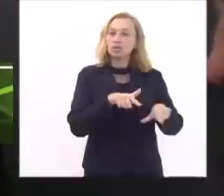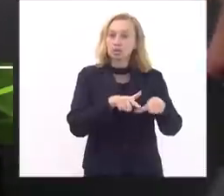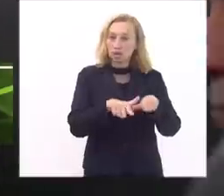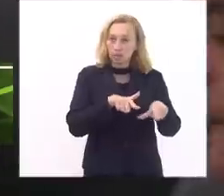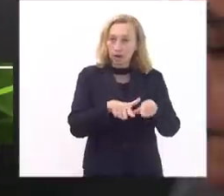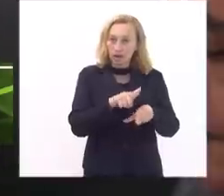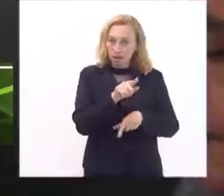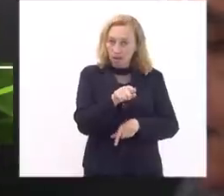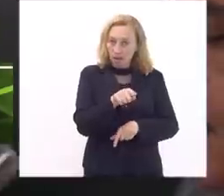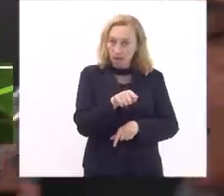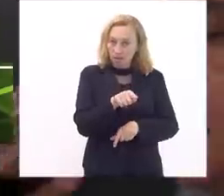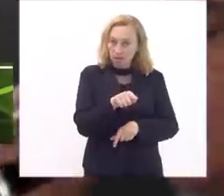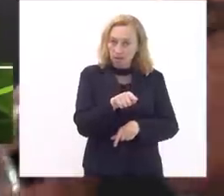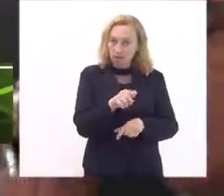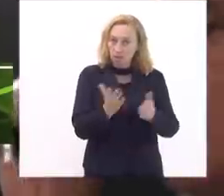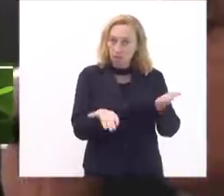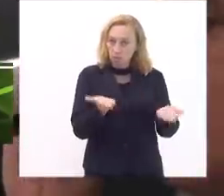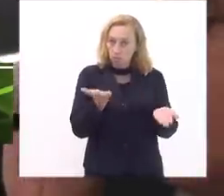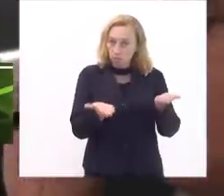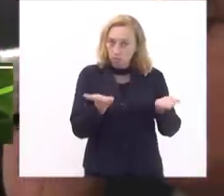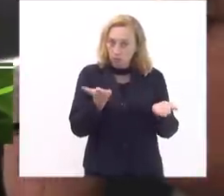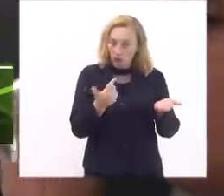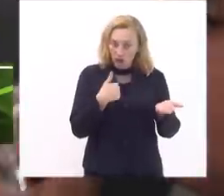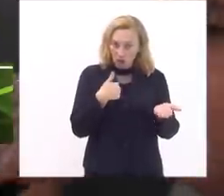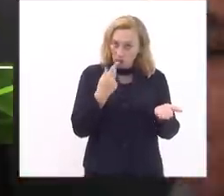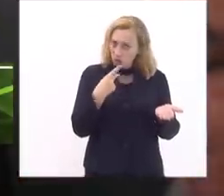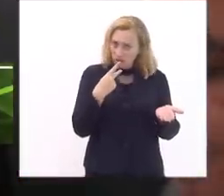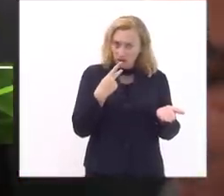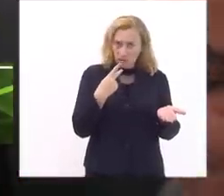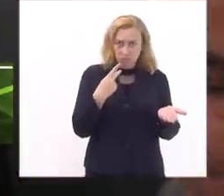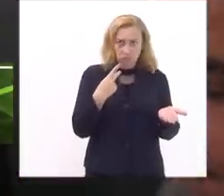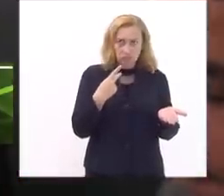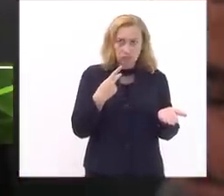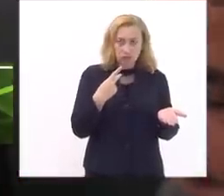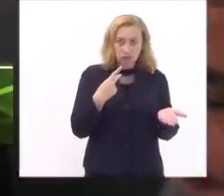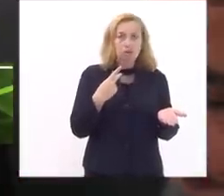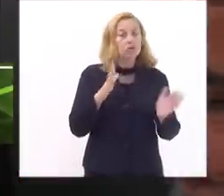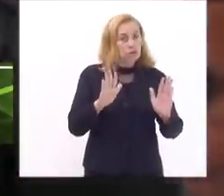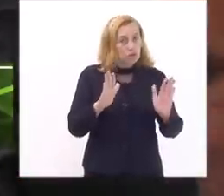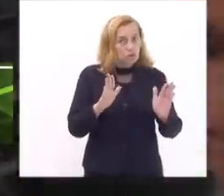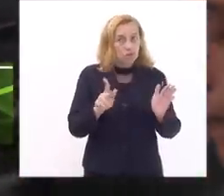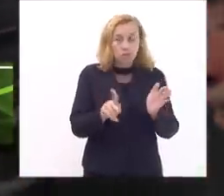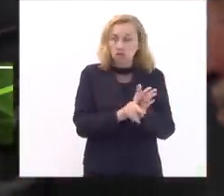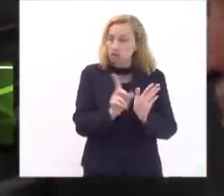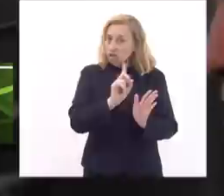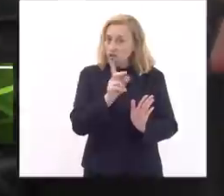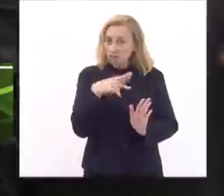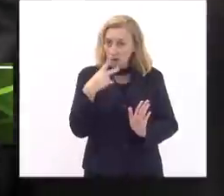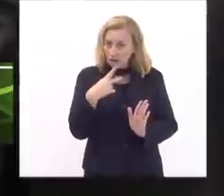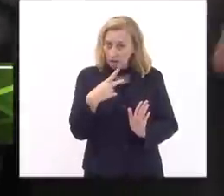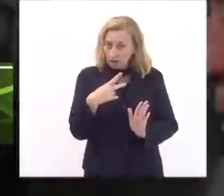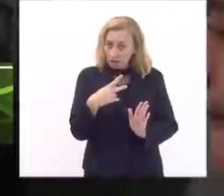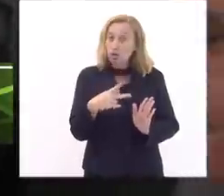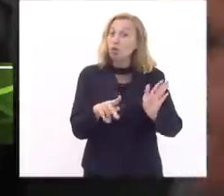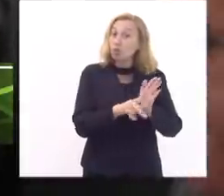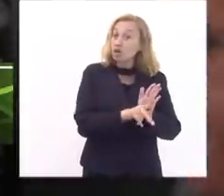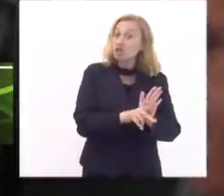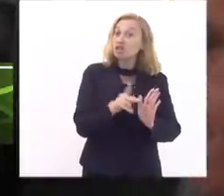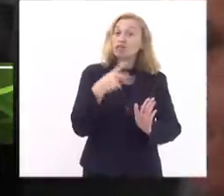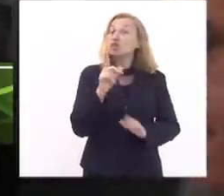você causa um desequilíbrio. Eu não estou aqui dizendo... O projeto não fala disso. O projeto não fala disso. O projeto está falando